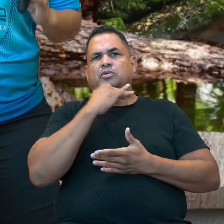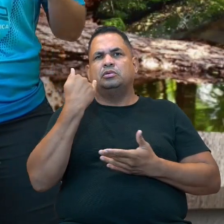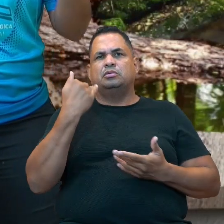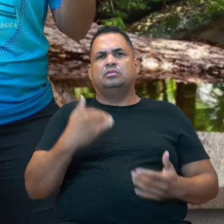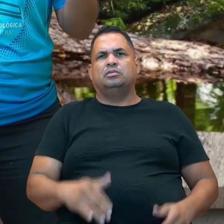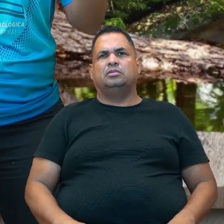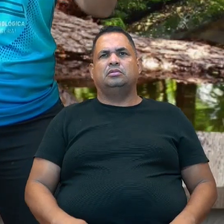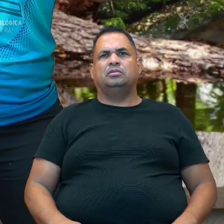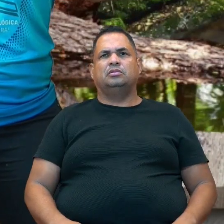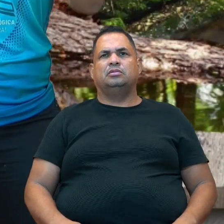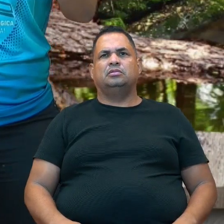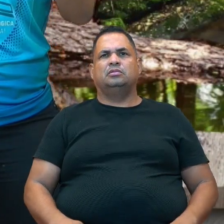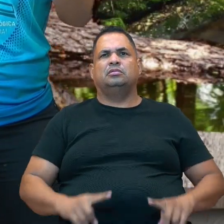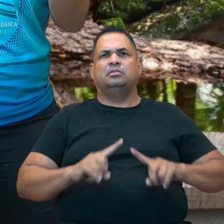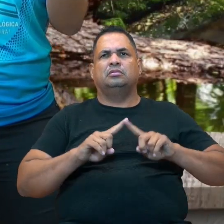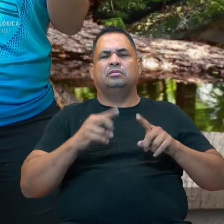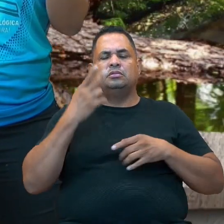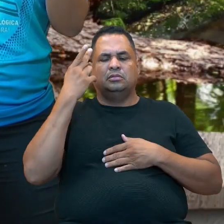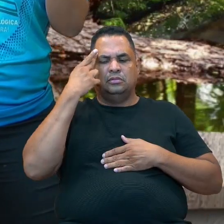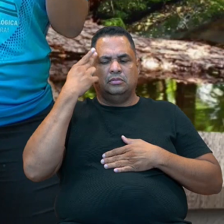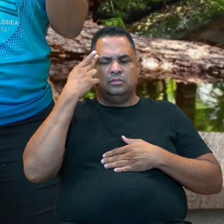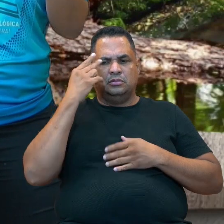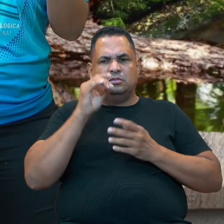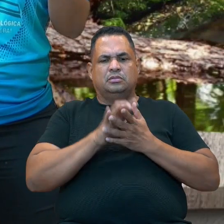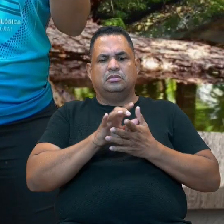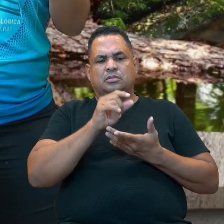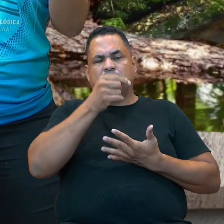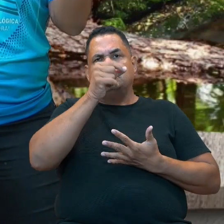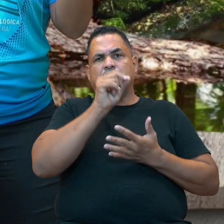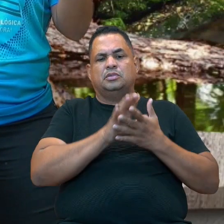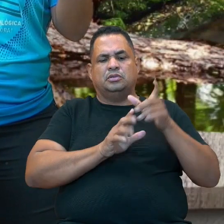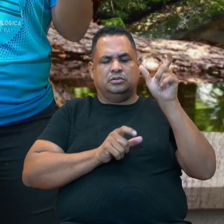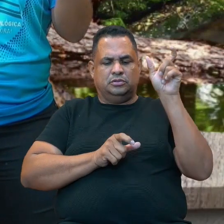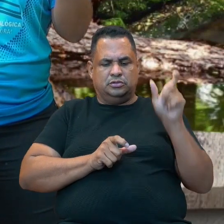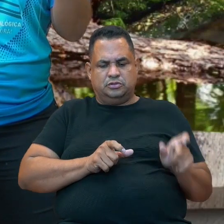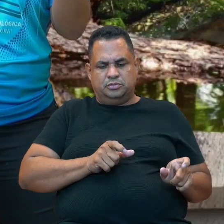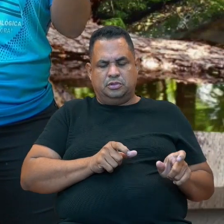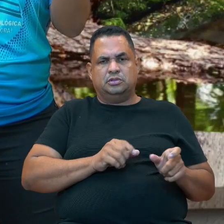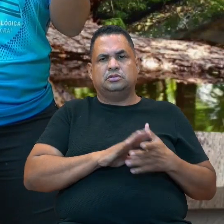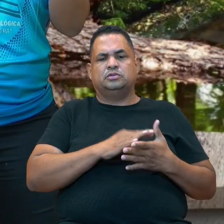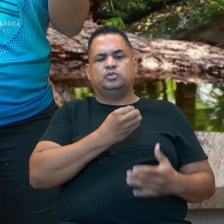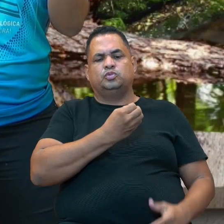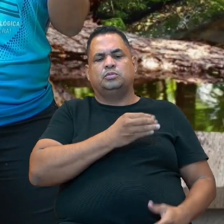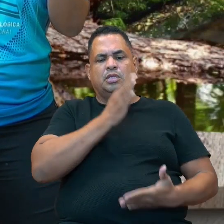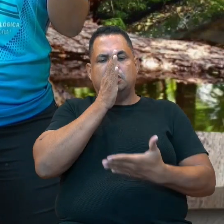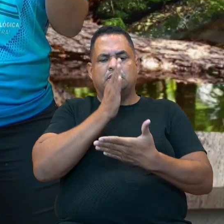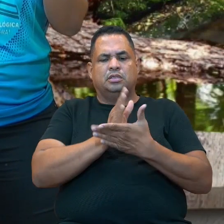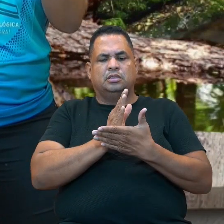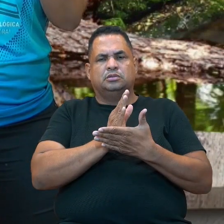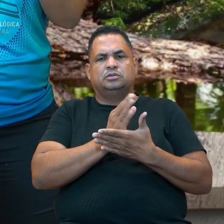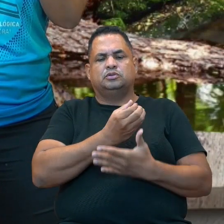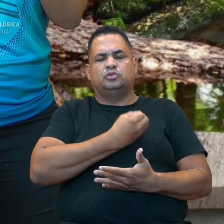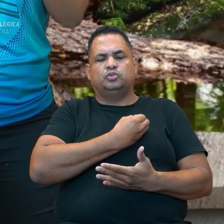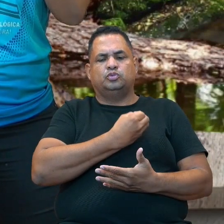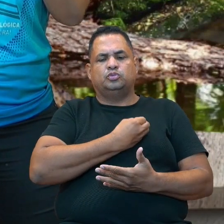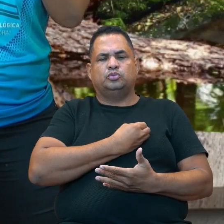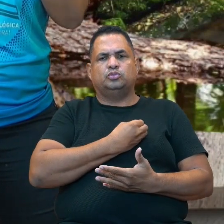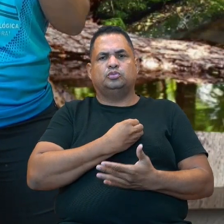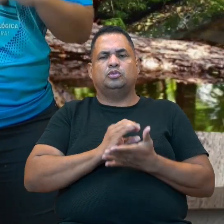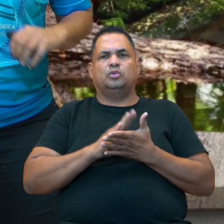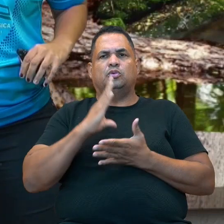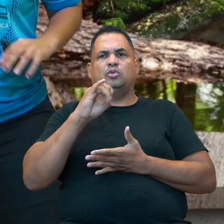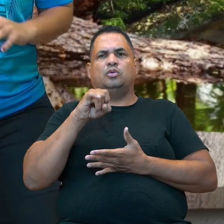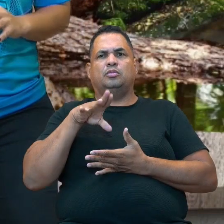aí. Mas normalmente é uma espécie com um número de cromossomos, com metade desse número de cromossomos, que tem a sua outra metade completa para